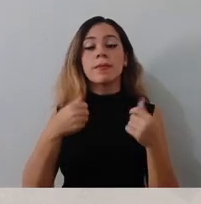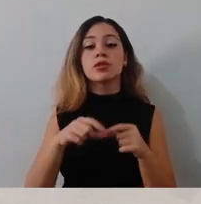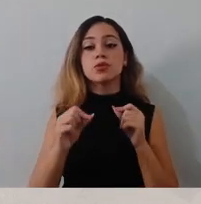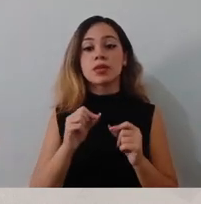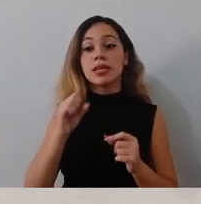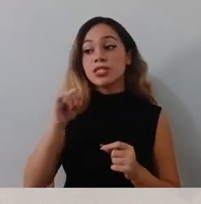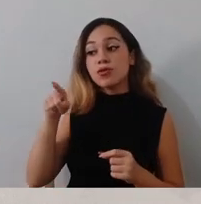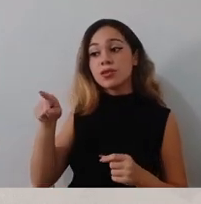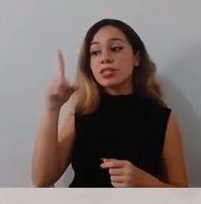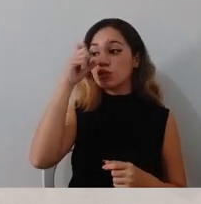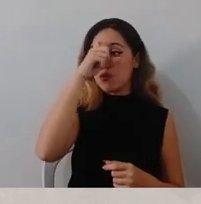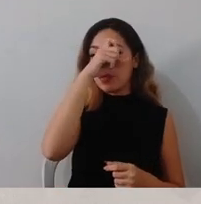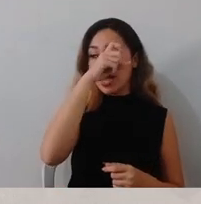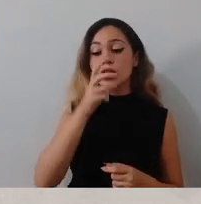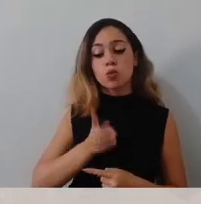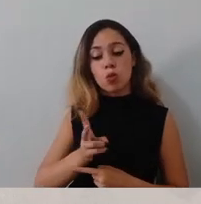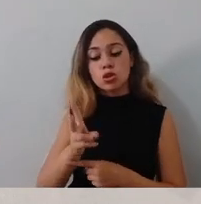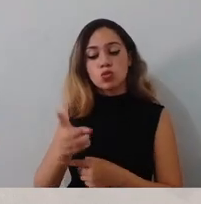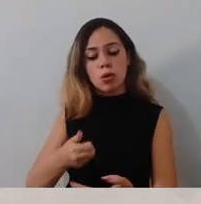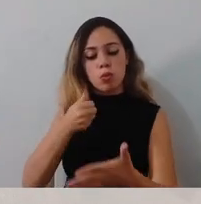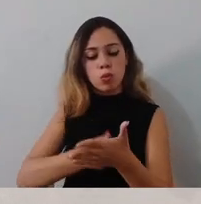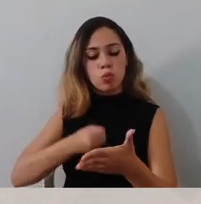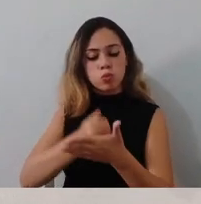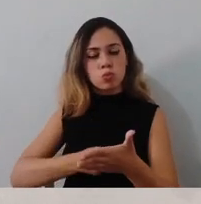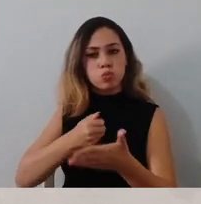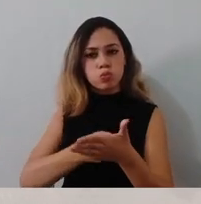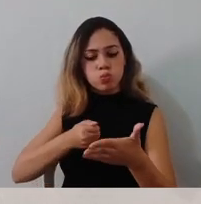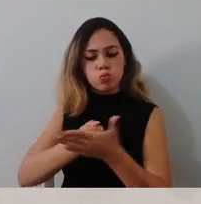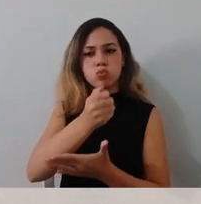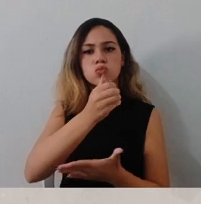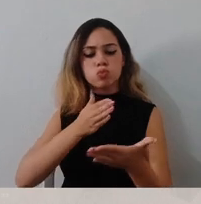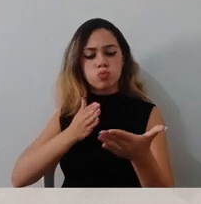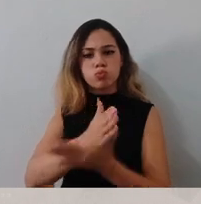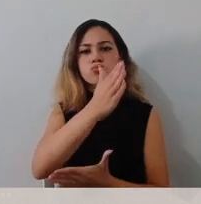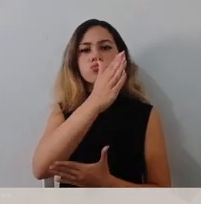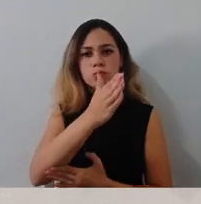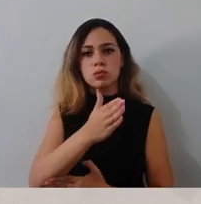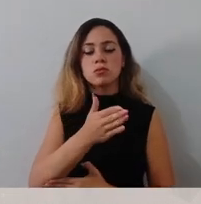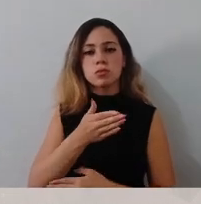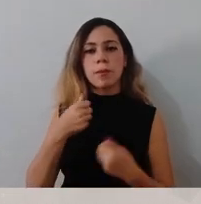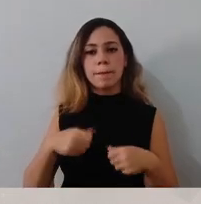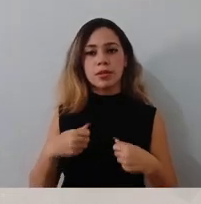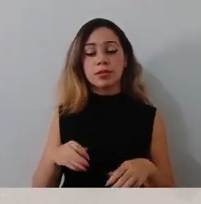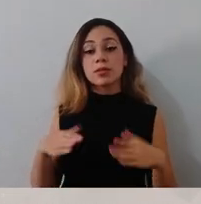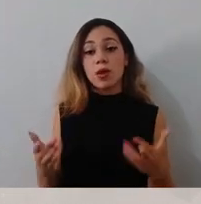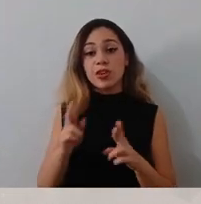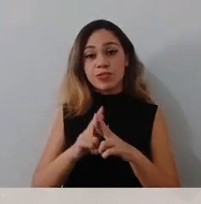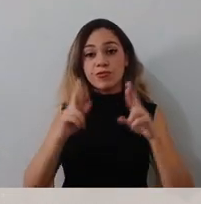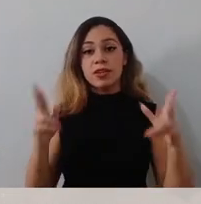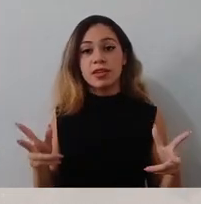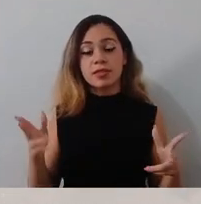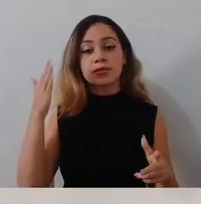eu preciso falar. Se você tem dificuldades, continue tentando, continue lutando. Então, essa é